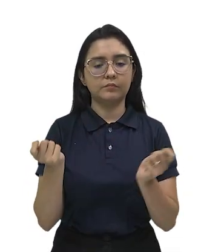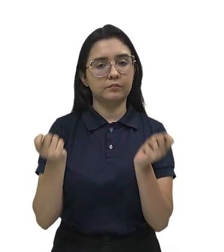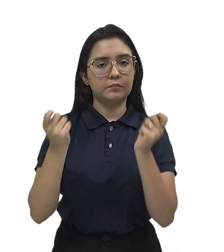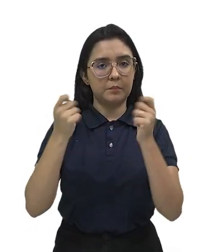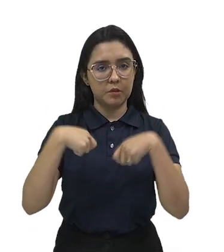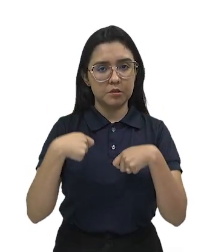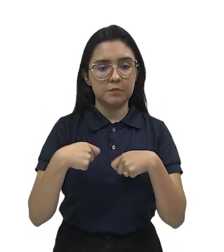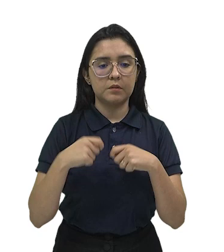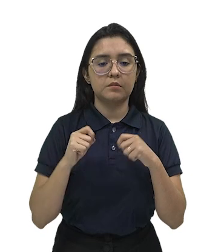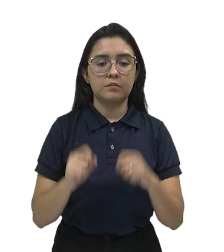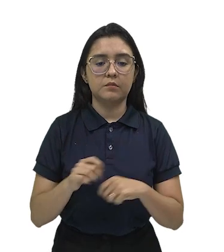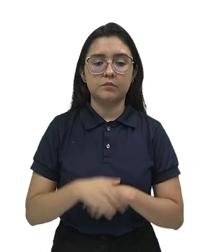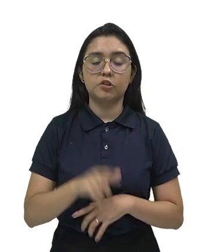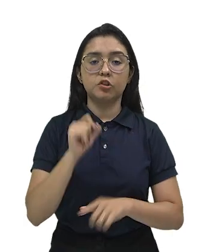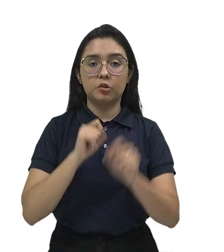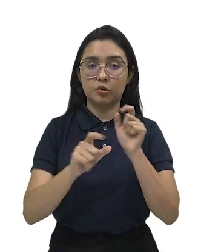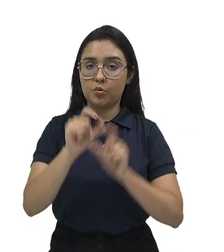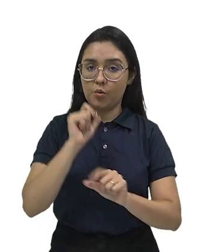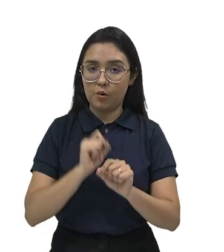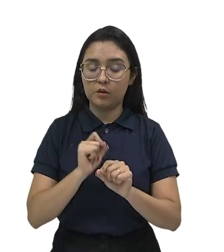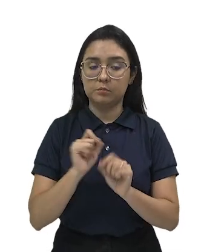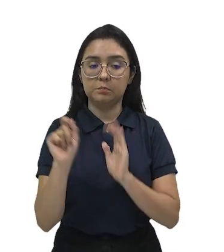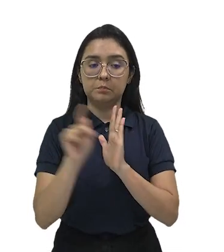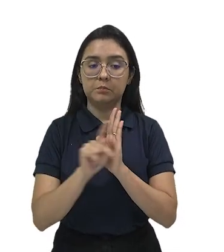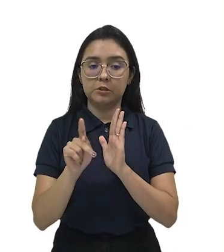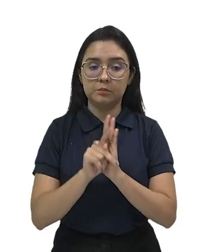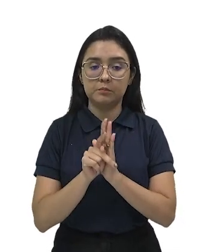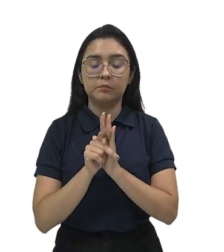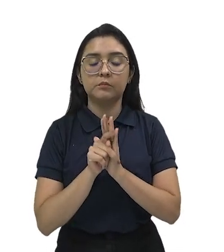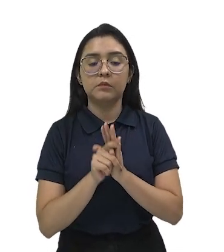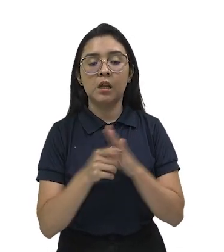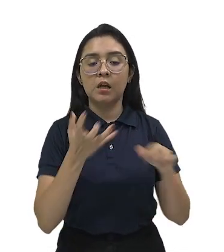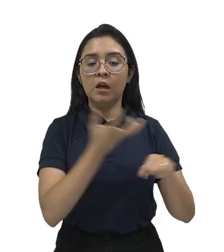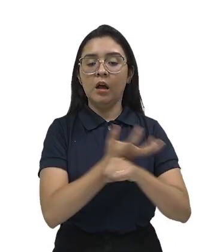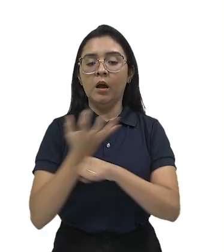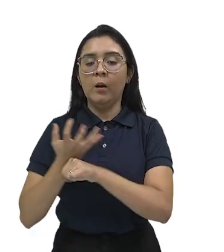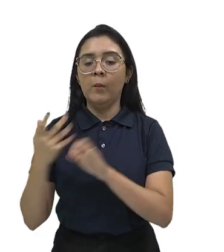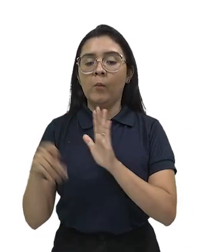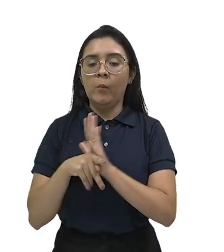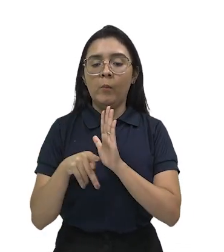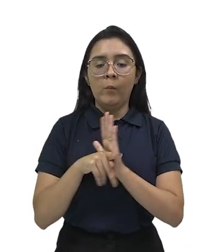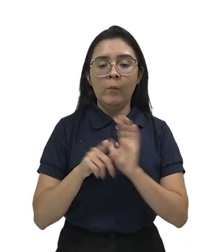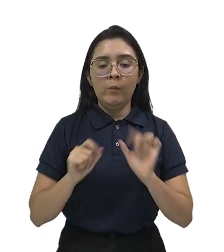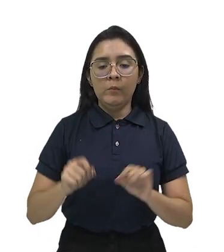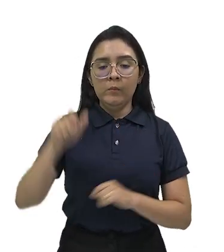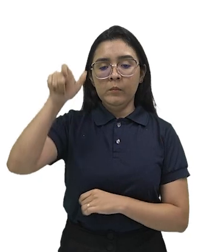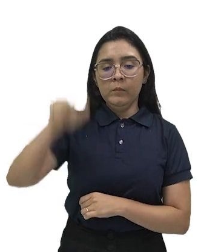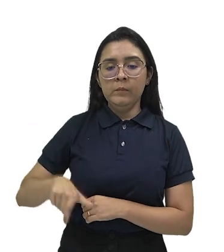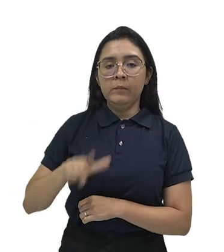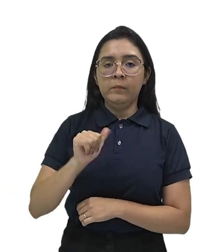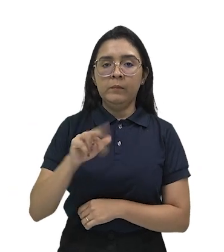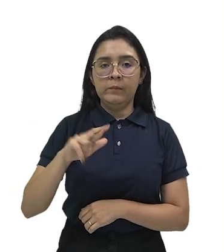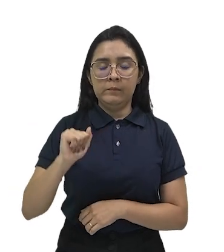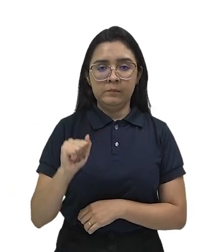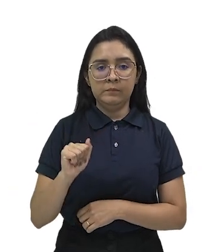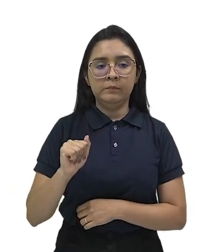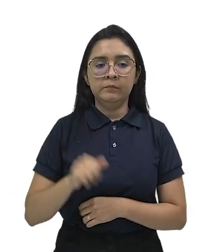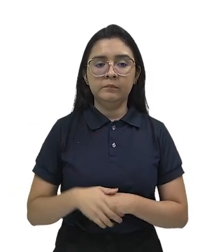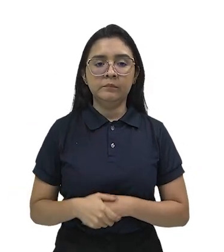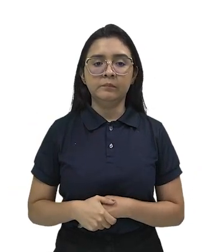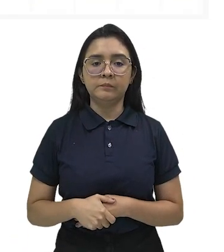possibilidades de escolha para quem? Para a